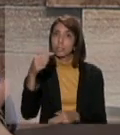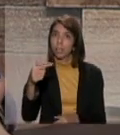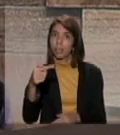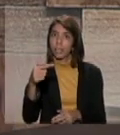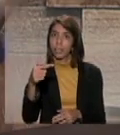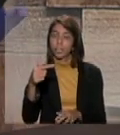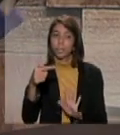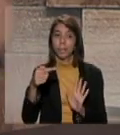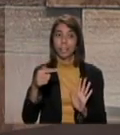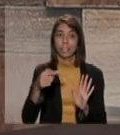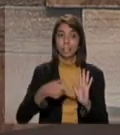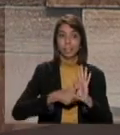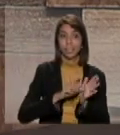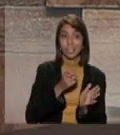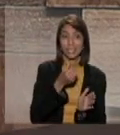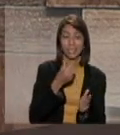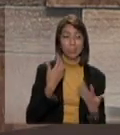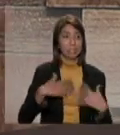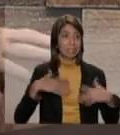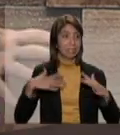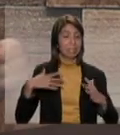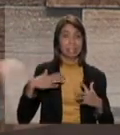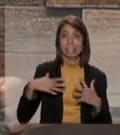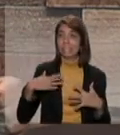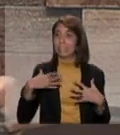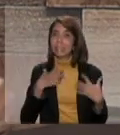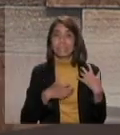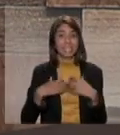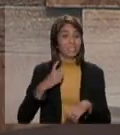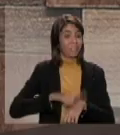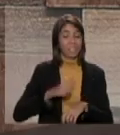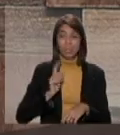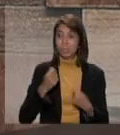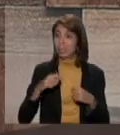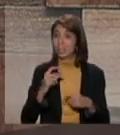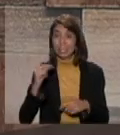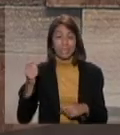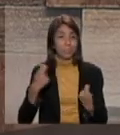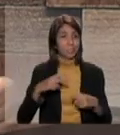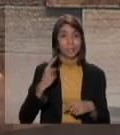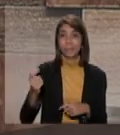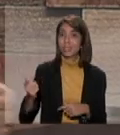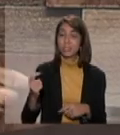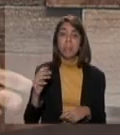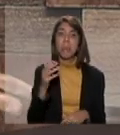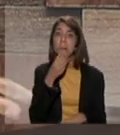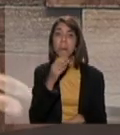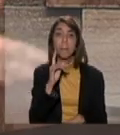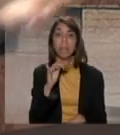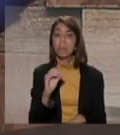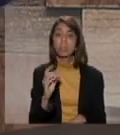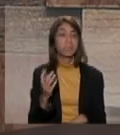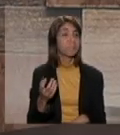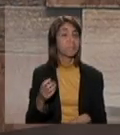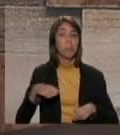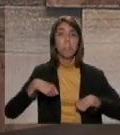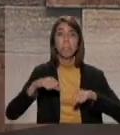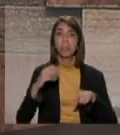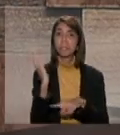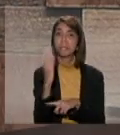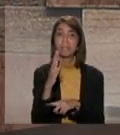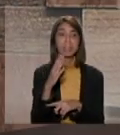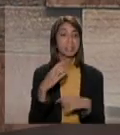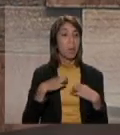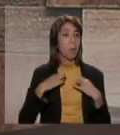no teatro, quando chega a televisão às 6 horas, já começa a me dar desespero, não vai dar tempo, eu tenho que sair. O Caruso às vezes vai de